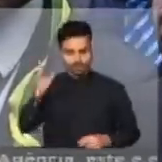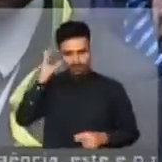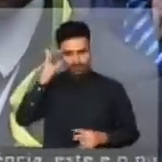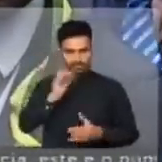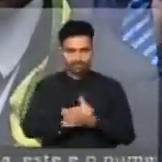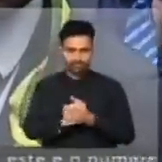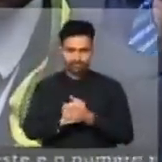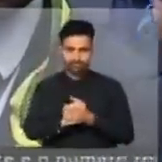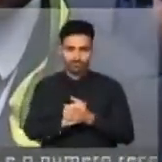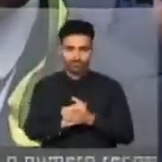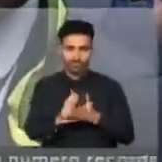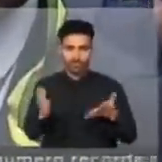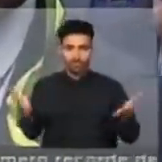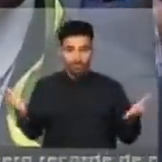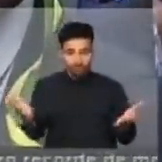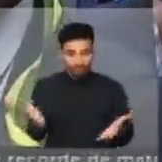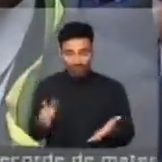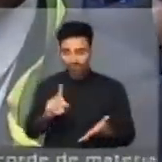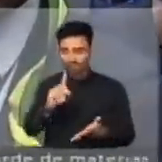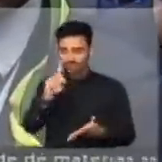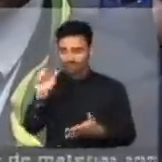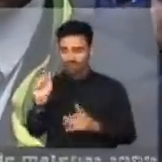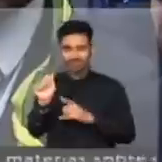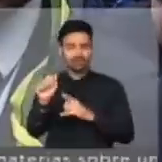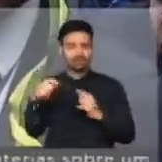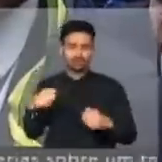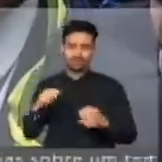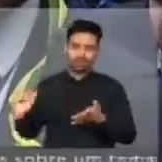Hoje é um dia que não deveria existir.